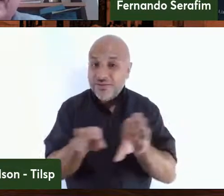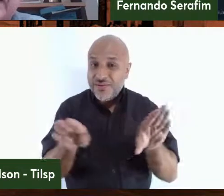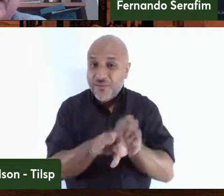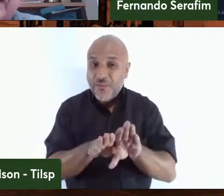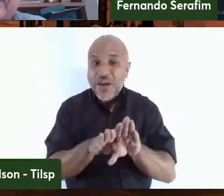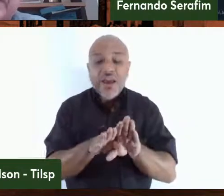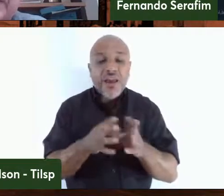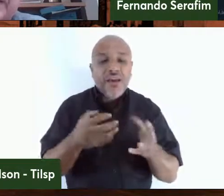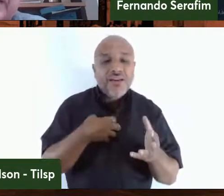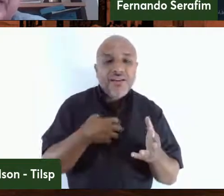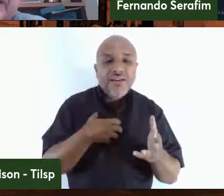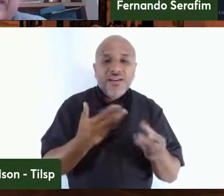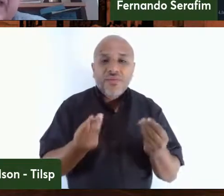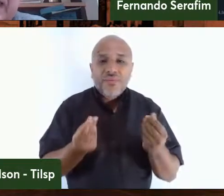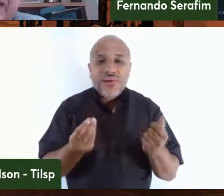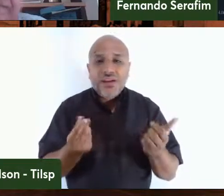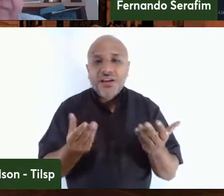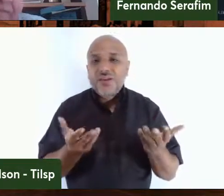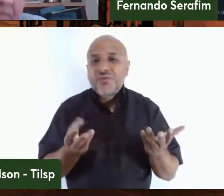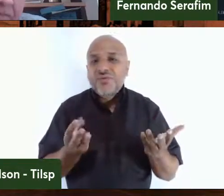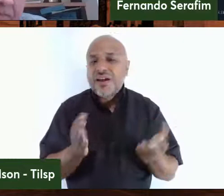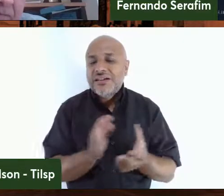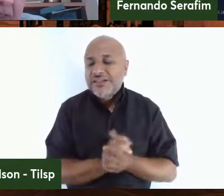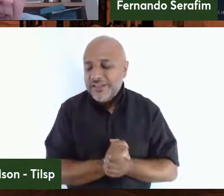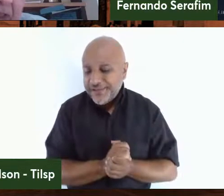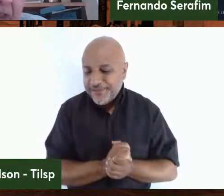essa... vamos dizer,